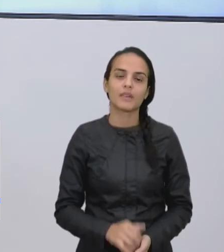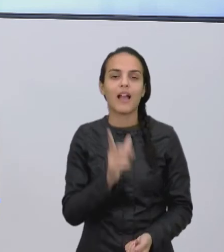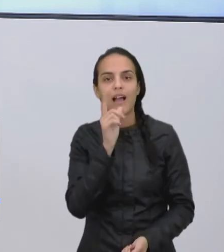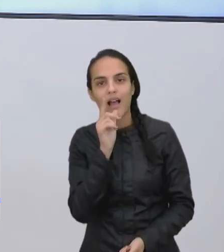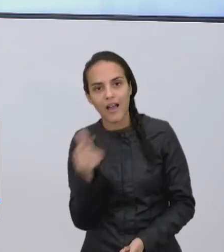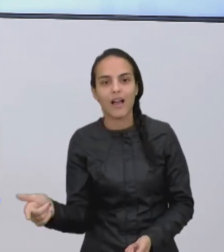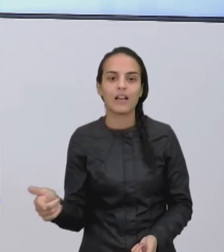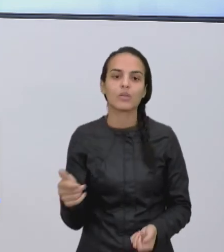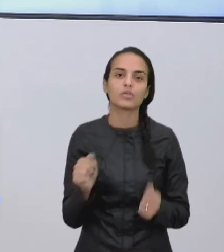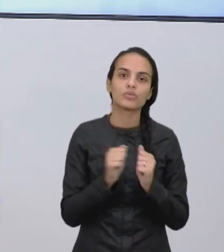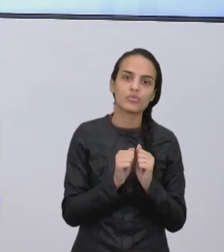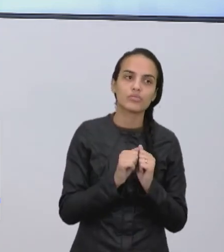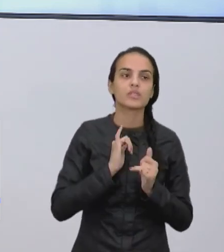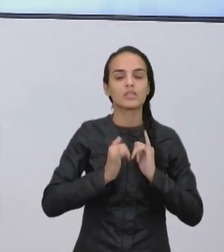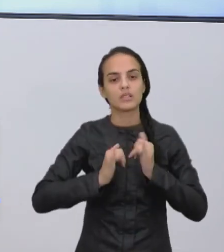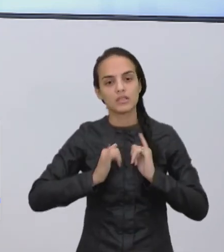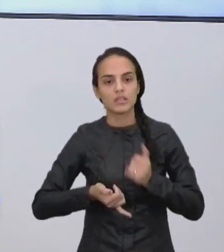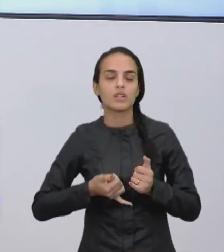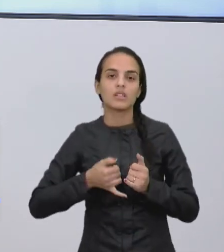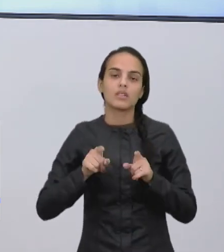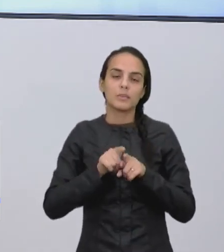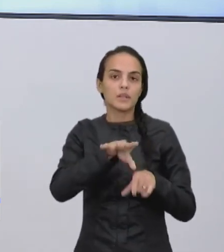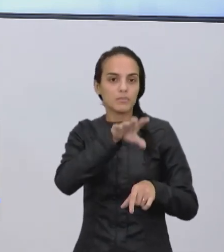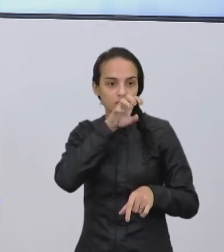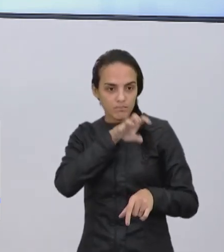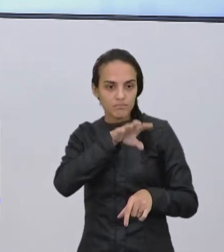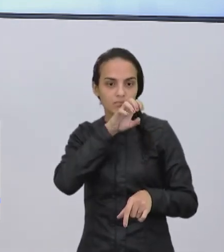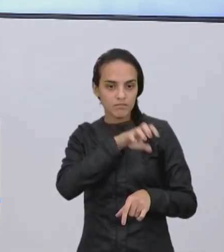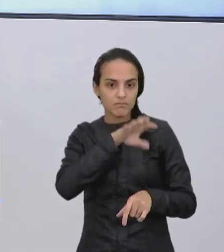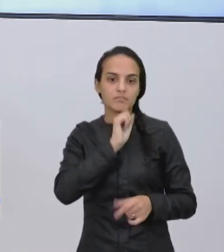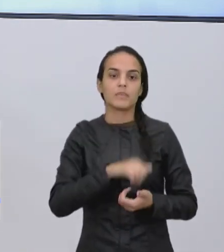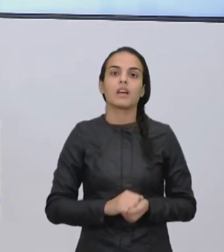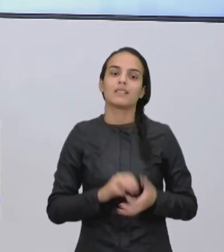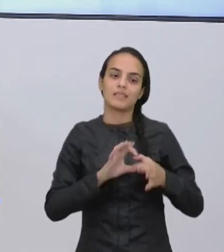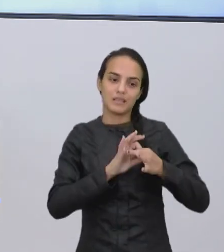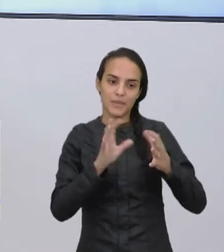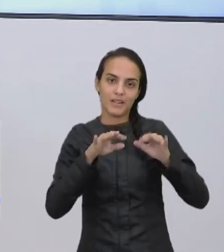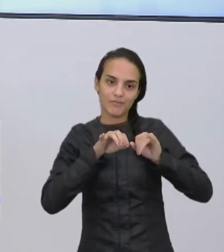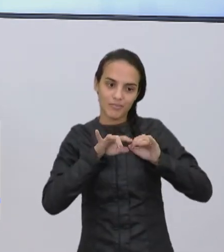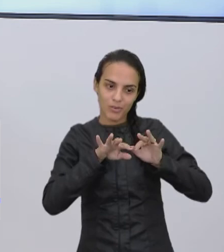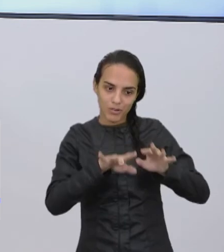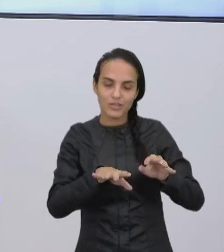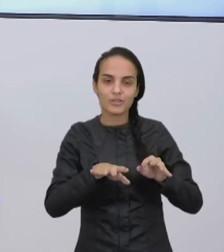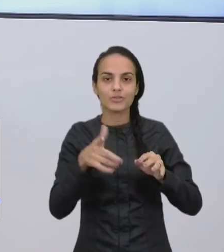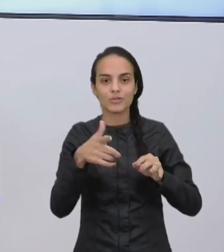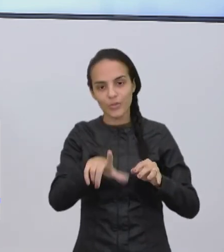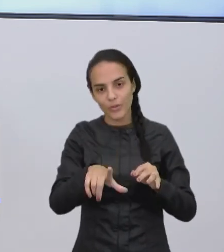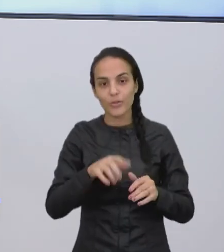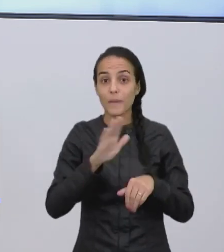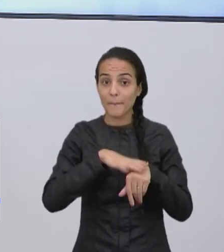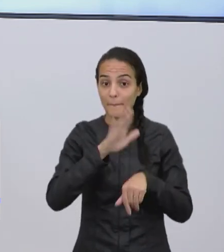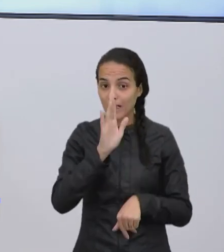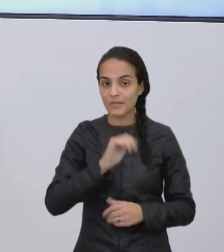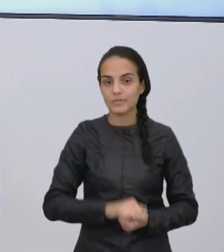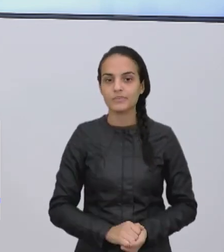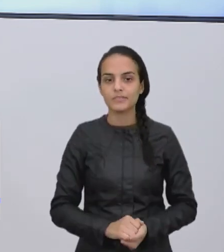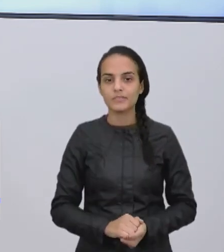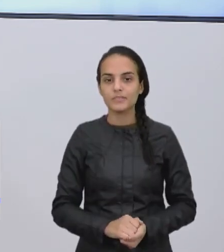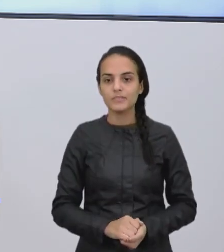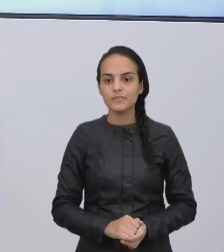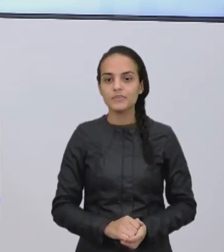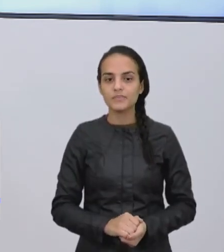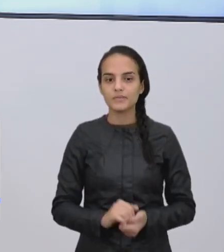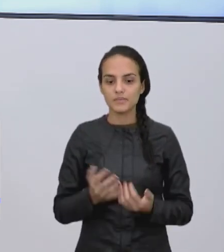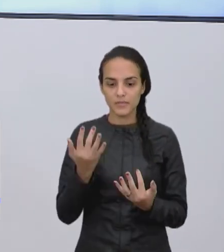água, com energia e também oxigênio, libera de volta para o planeta aí mais